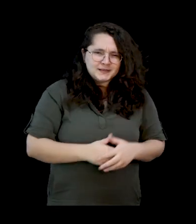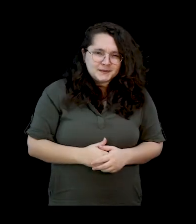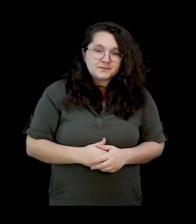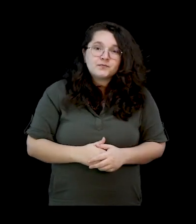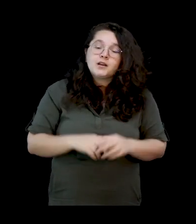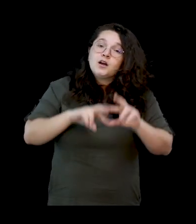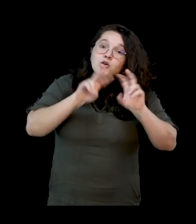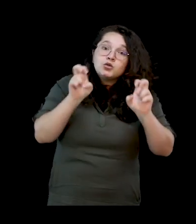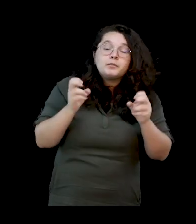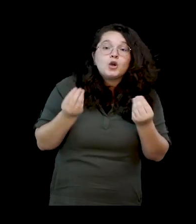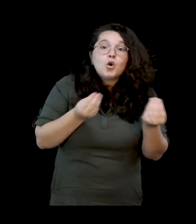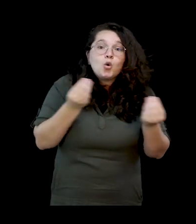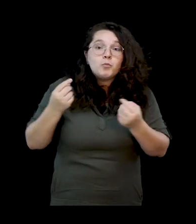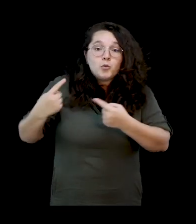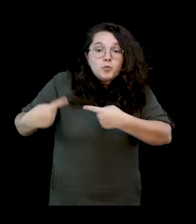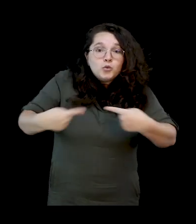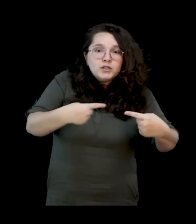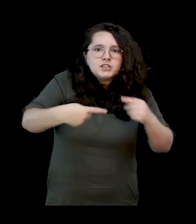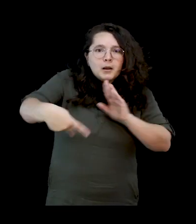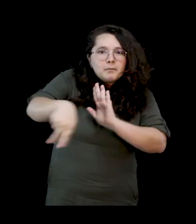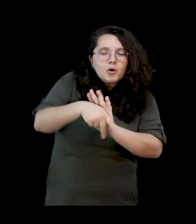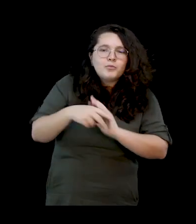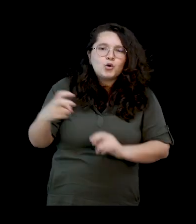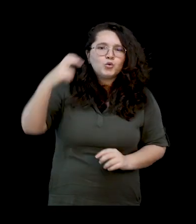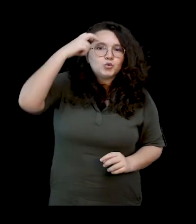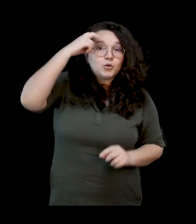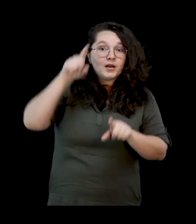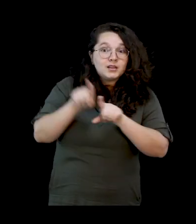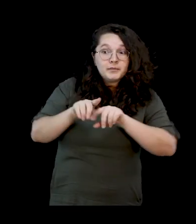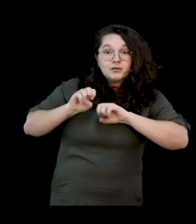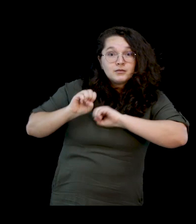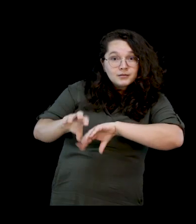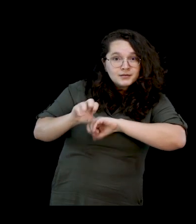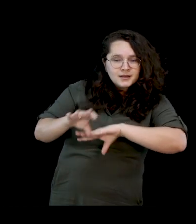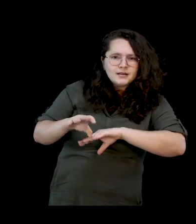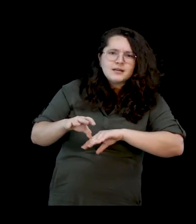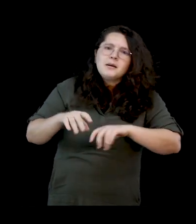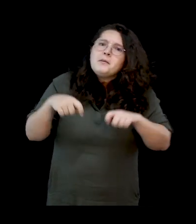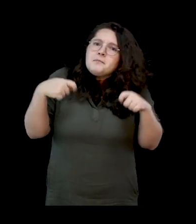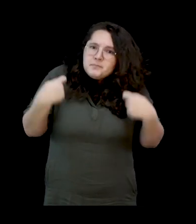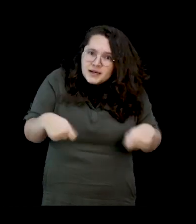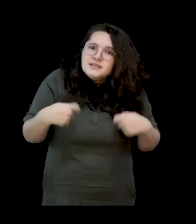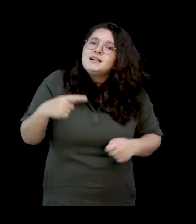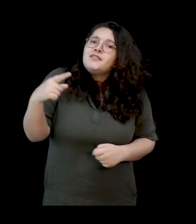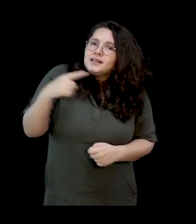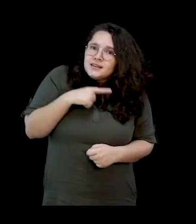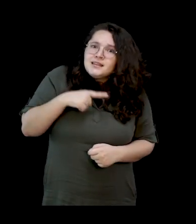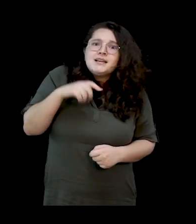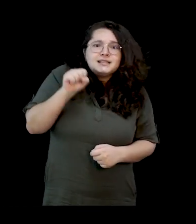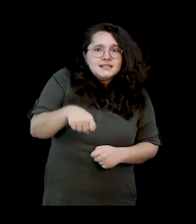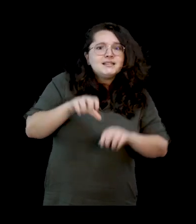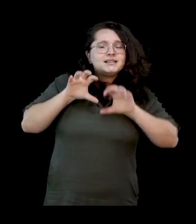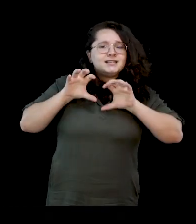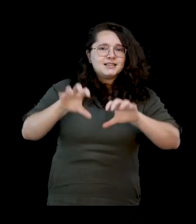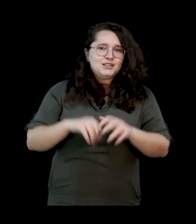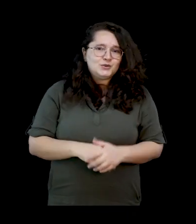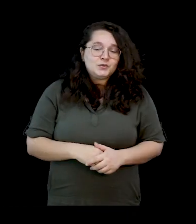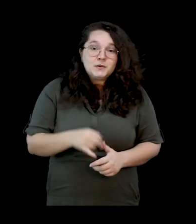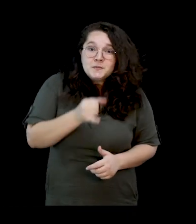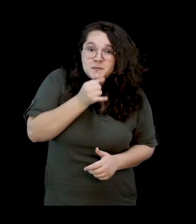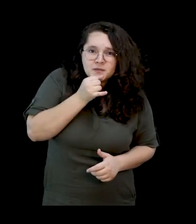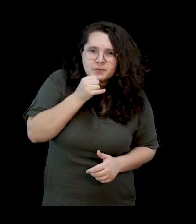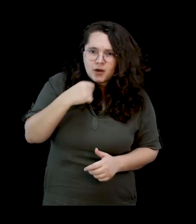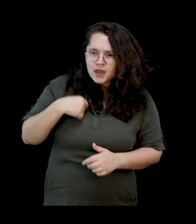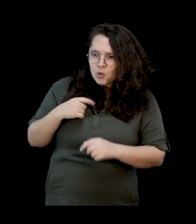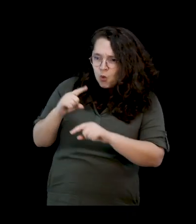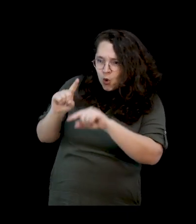da política cultural hoje em dia, por exemplo, e da educação, no sentido geral, deveria levar isso em conta. Como é que eu torno algum